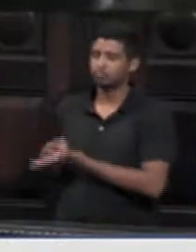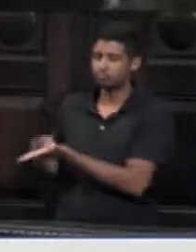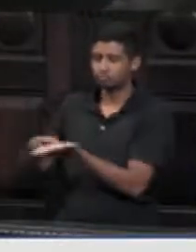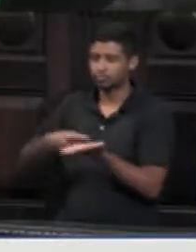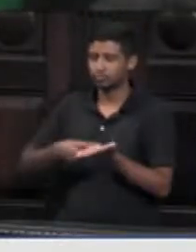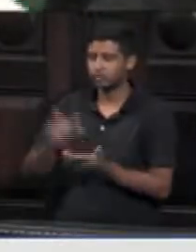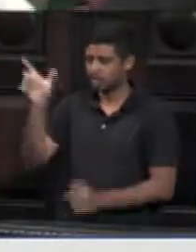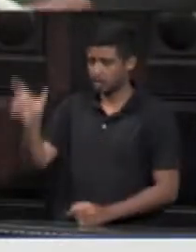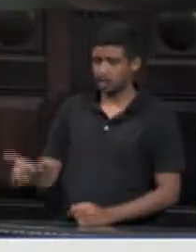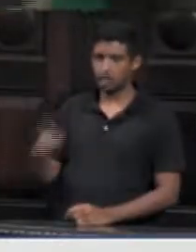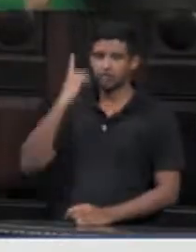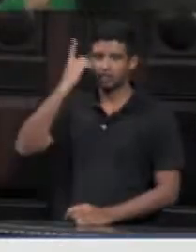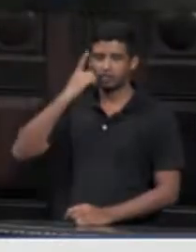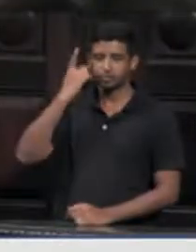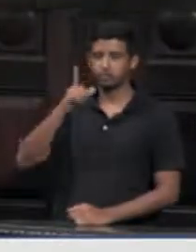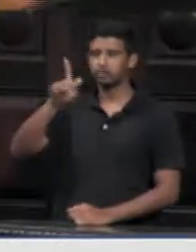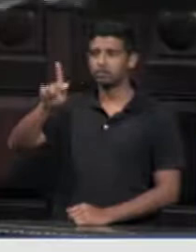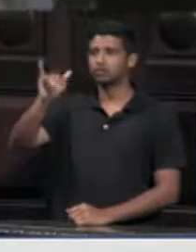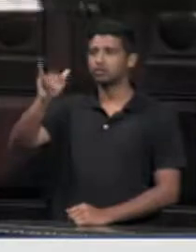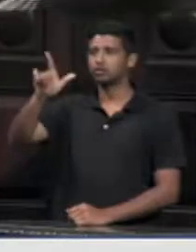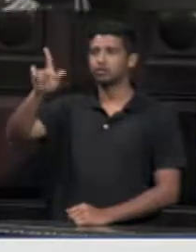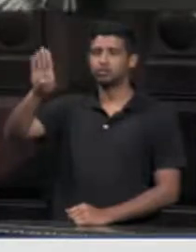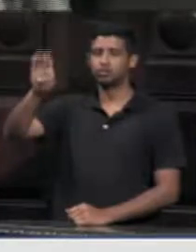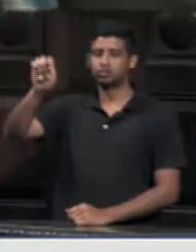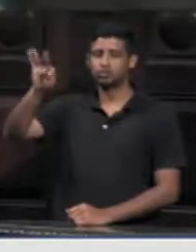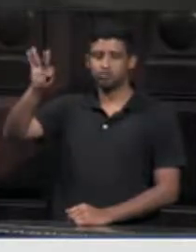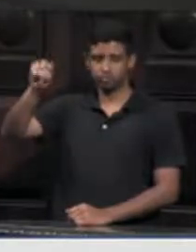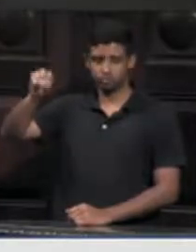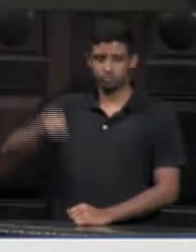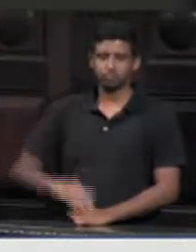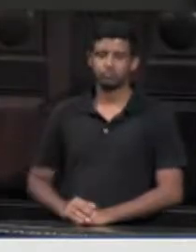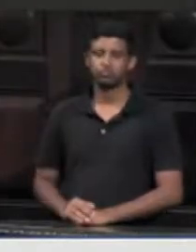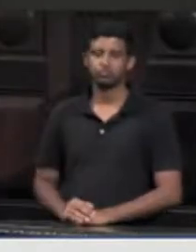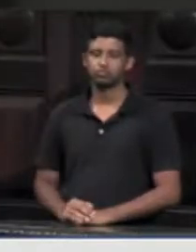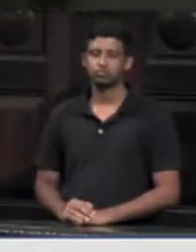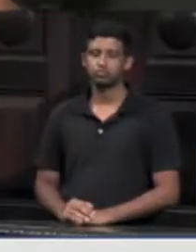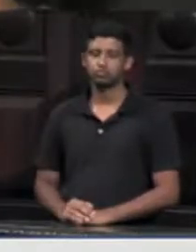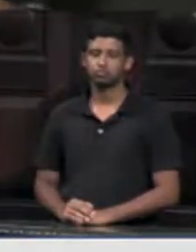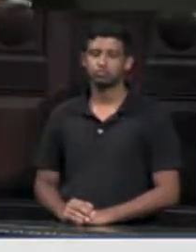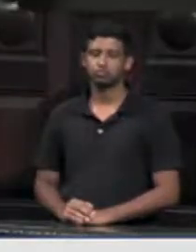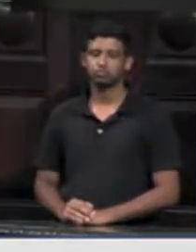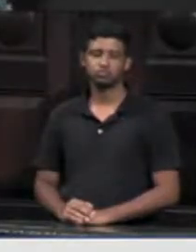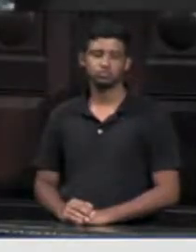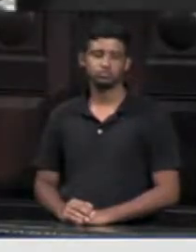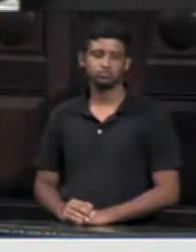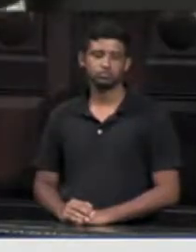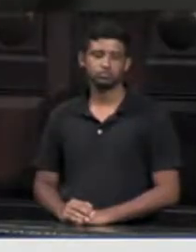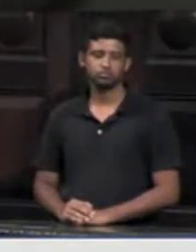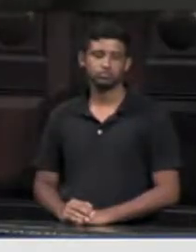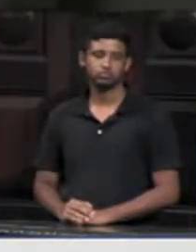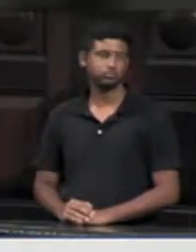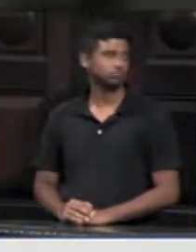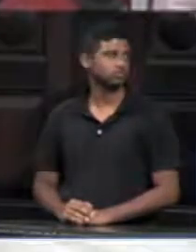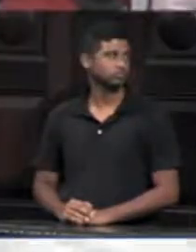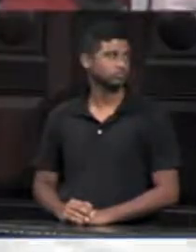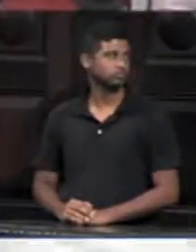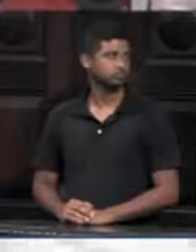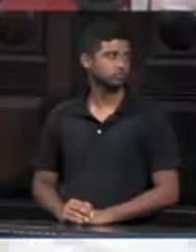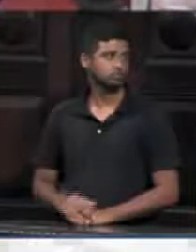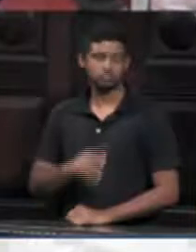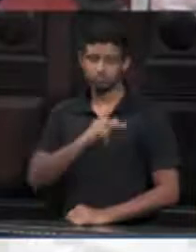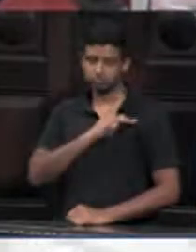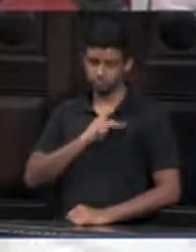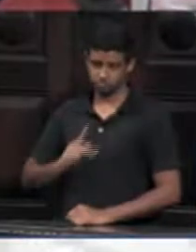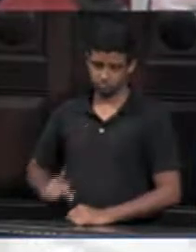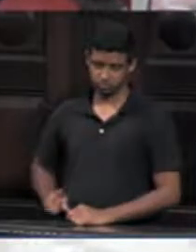deputado Gilberto, foi contemplada a 176? Já está lida no relatório, senhor presidente. Ok. Senhor presidente. O presidente defere o pedido de Vossa